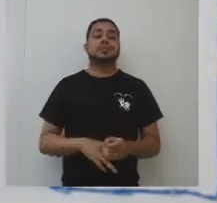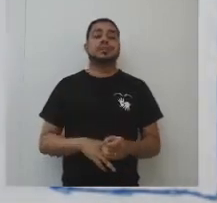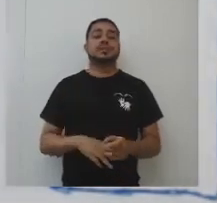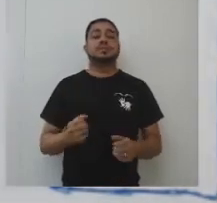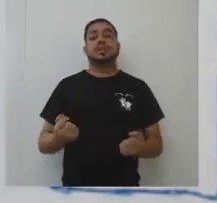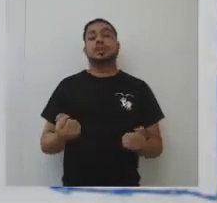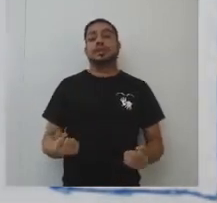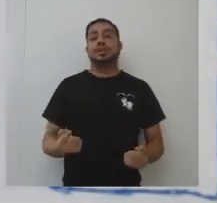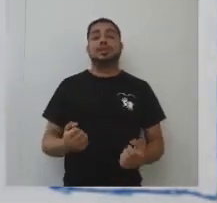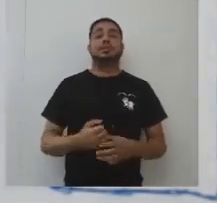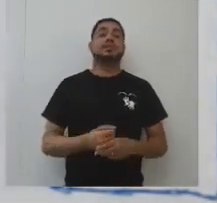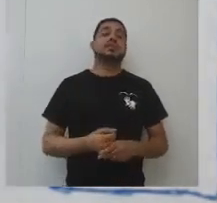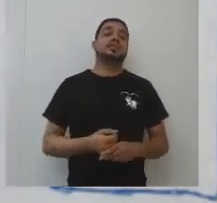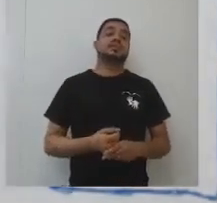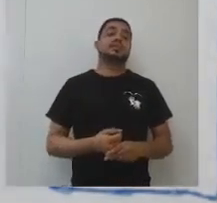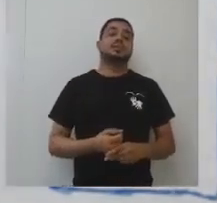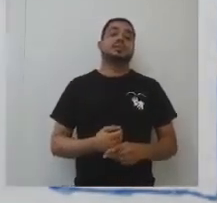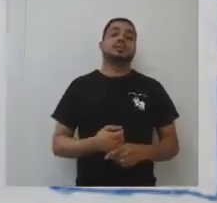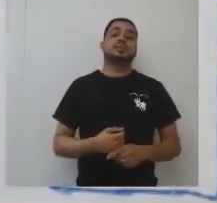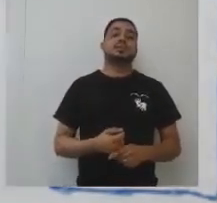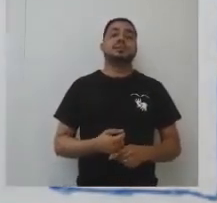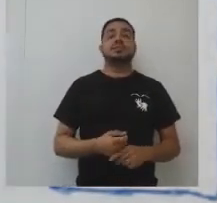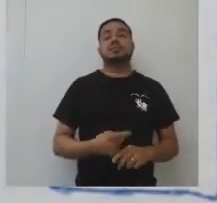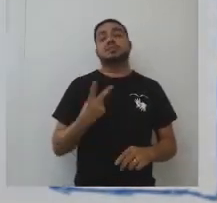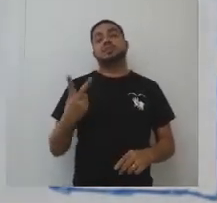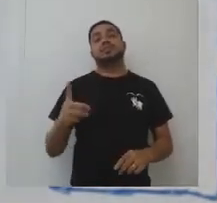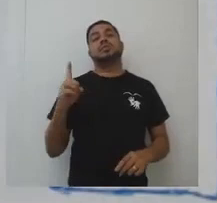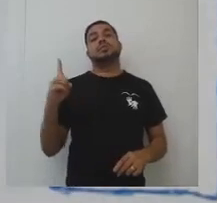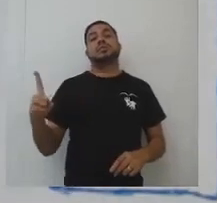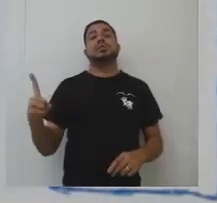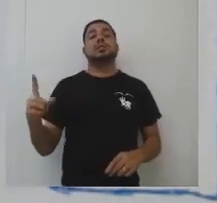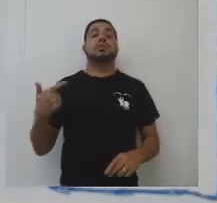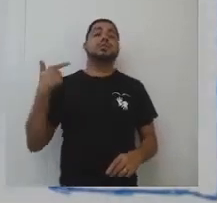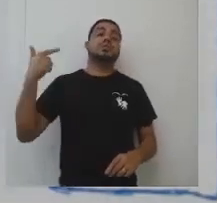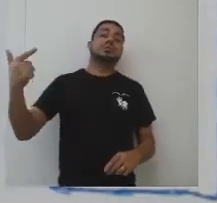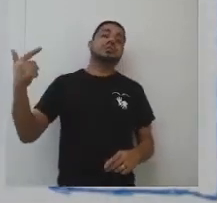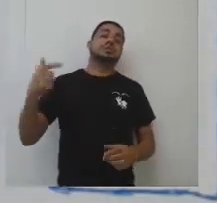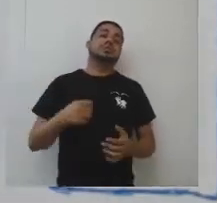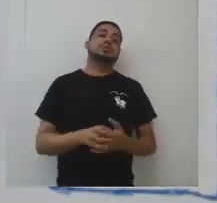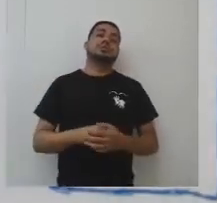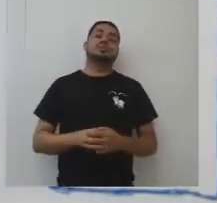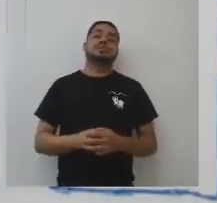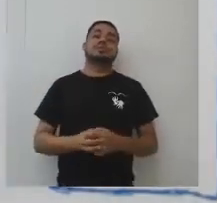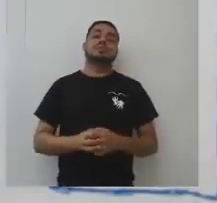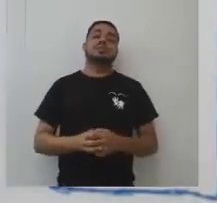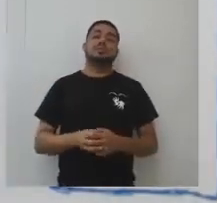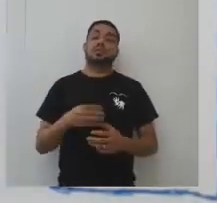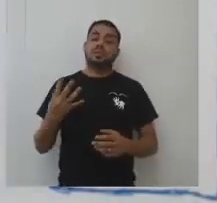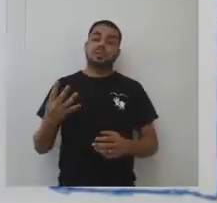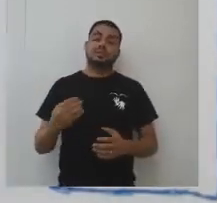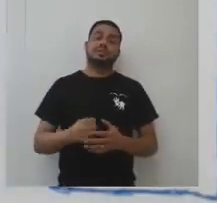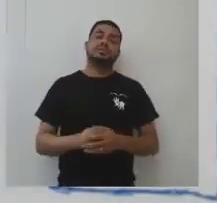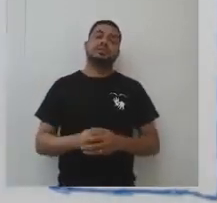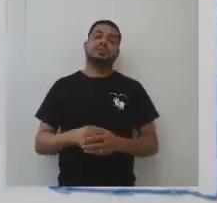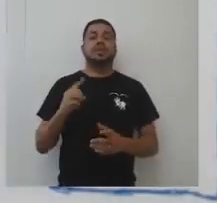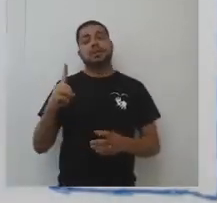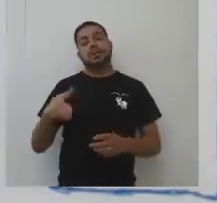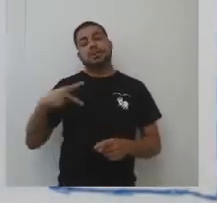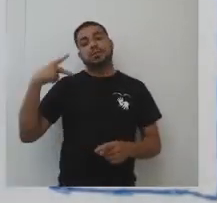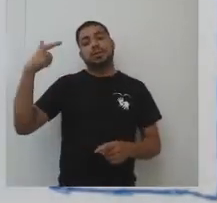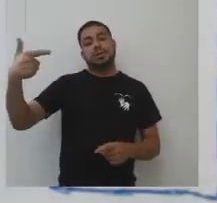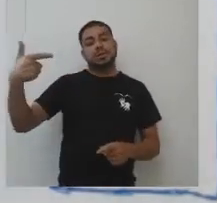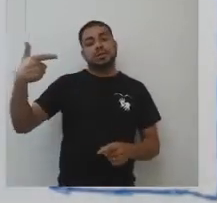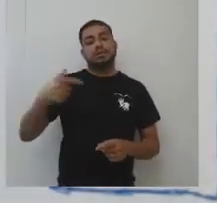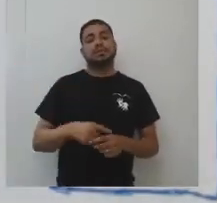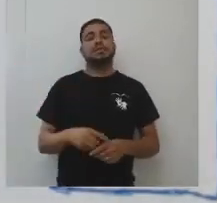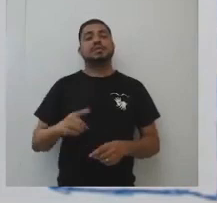carga, vai ficar, ó, 2D ao quadrado, meu povo. 2 ao quadrado, 4. E D ao quadrado é